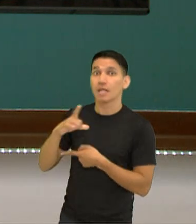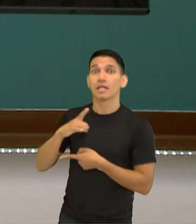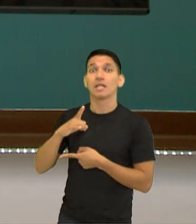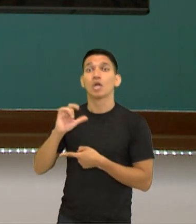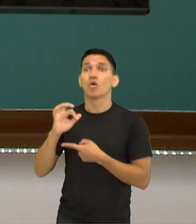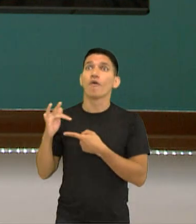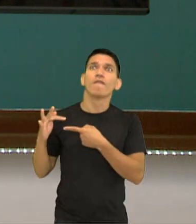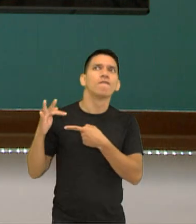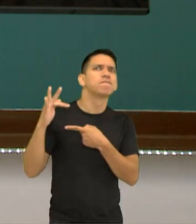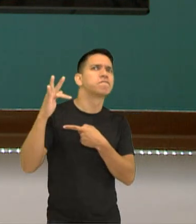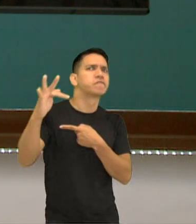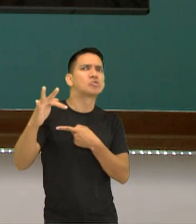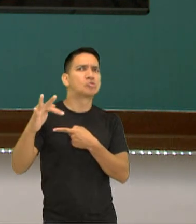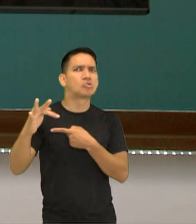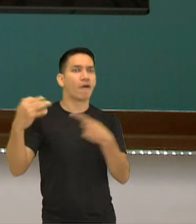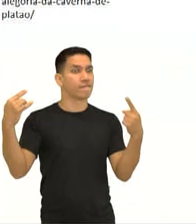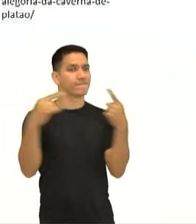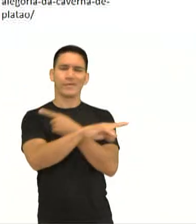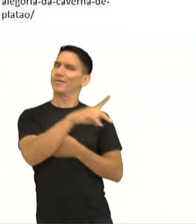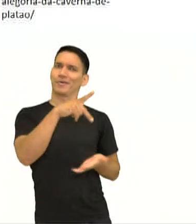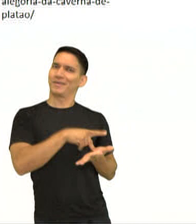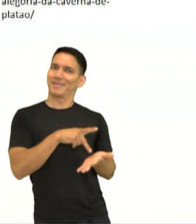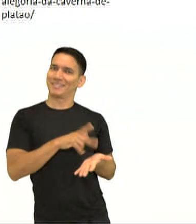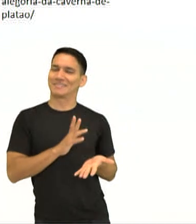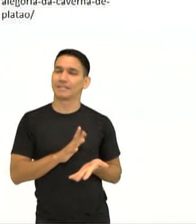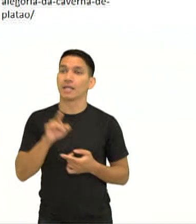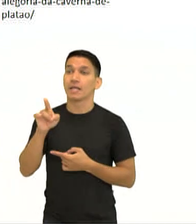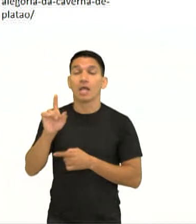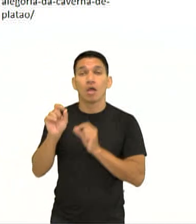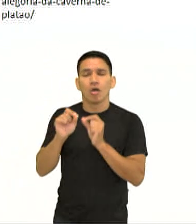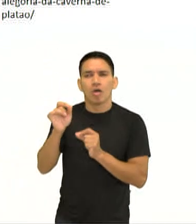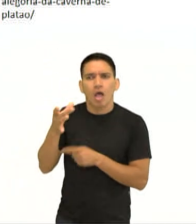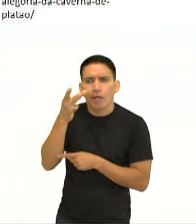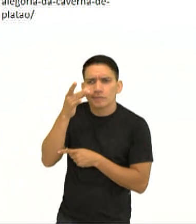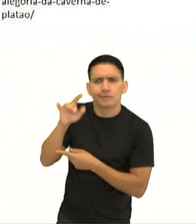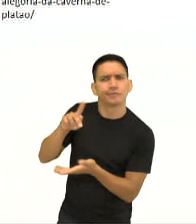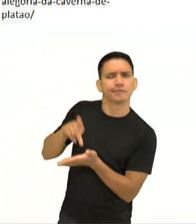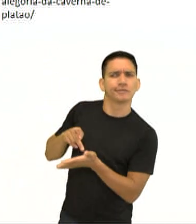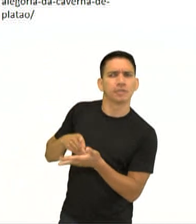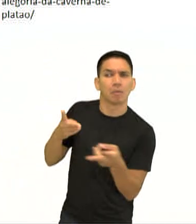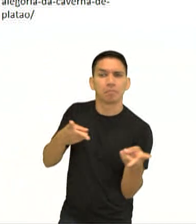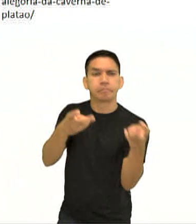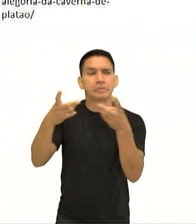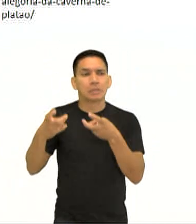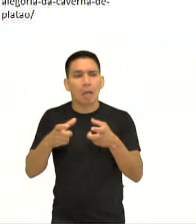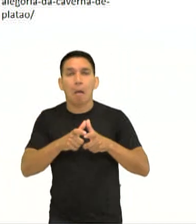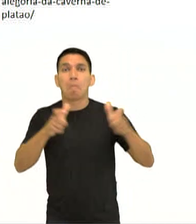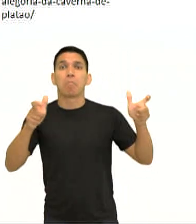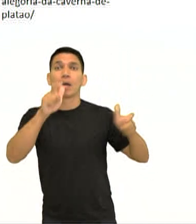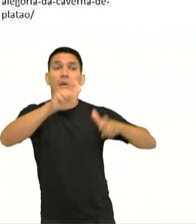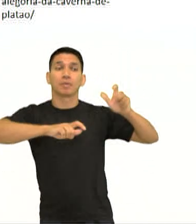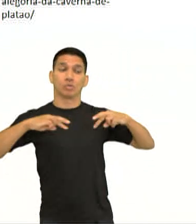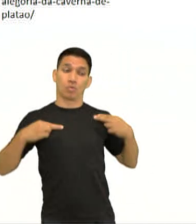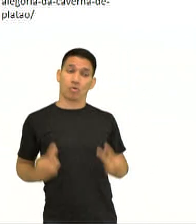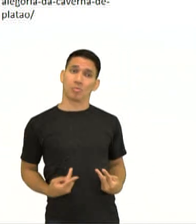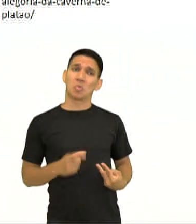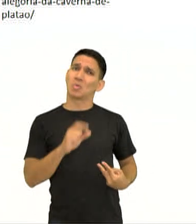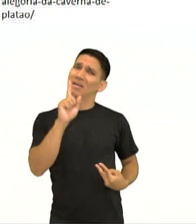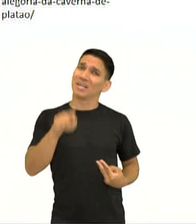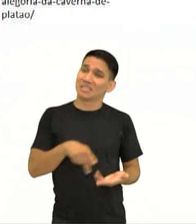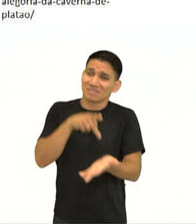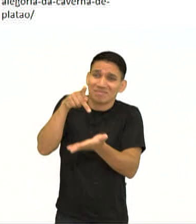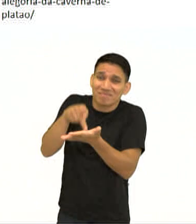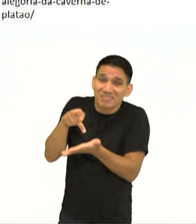futuro distópico no qual a realidade, como percebida pela maioria dos humanos, é, na verdade, uma